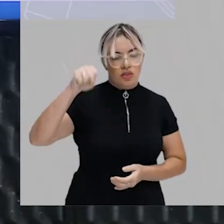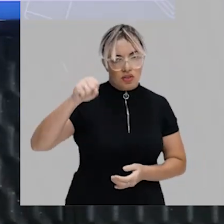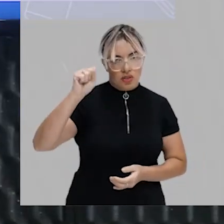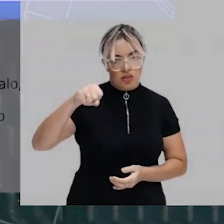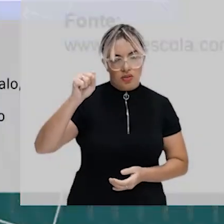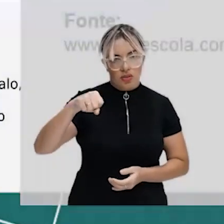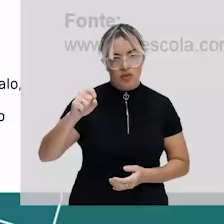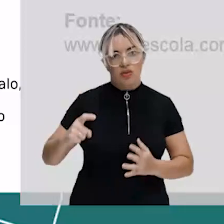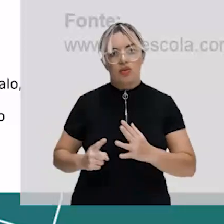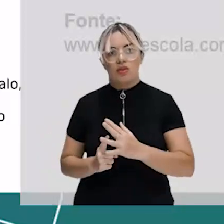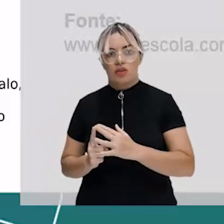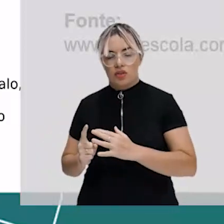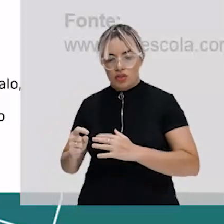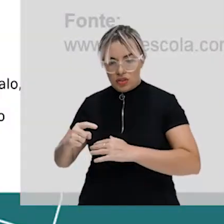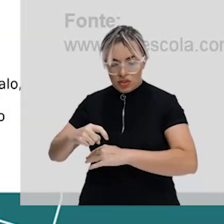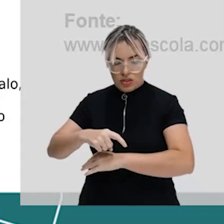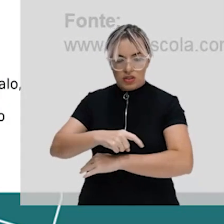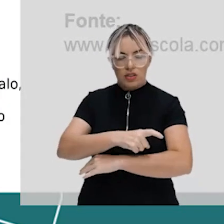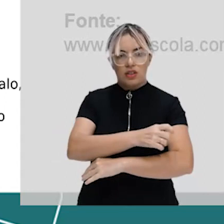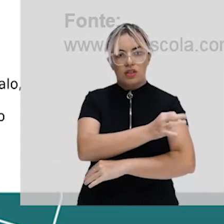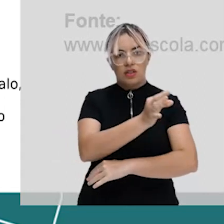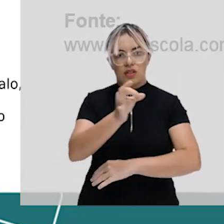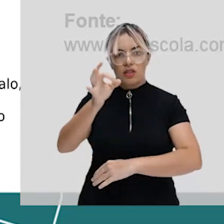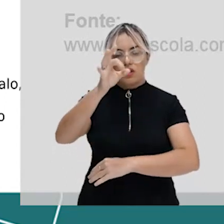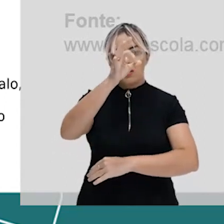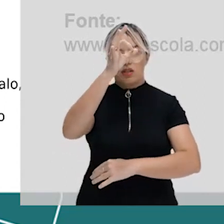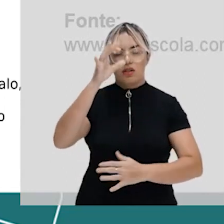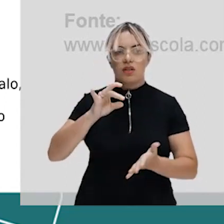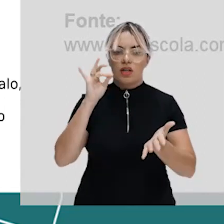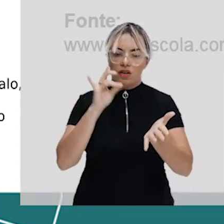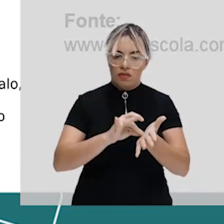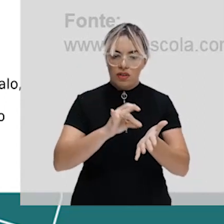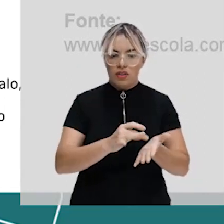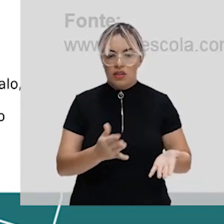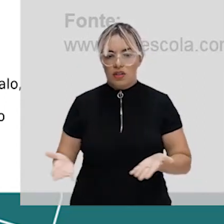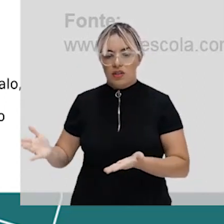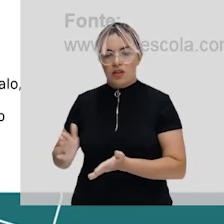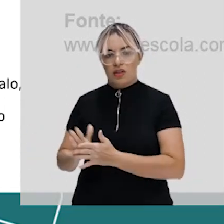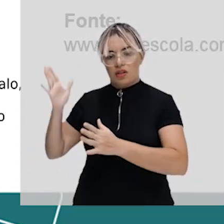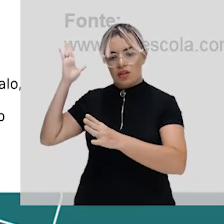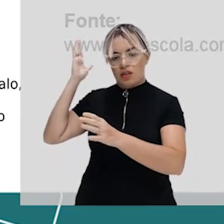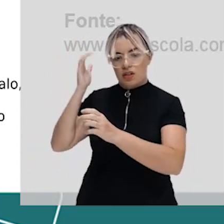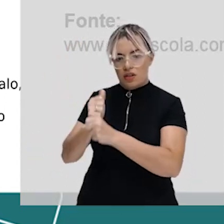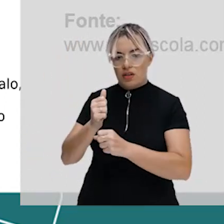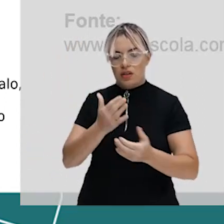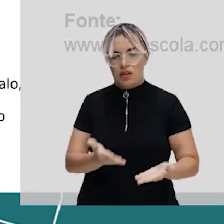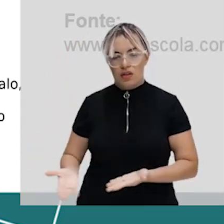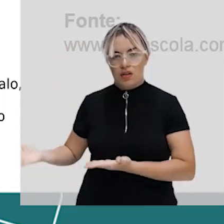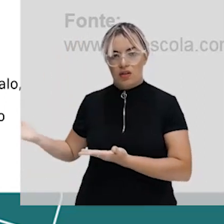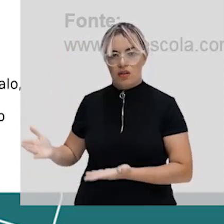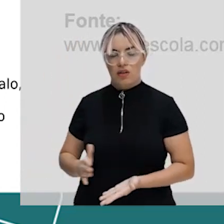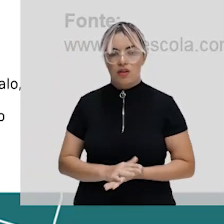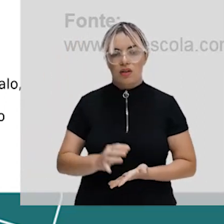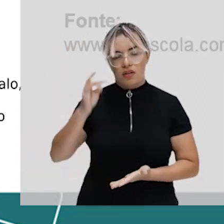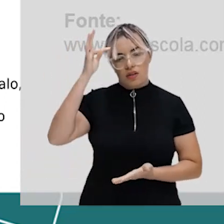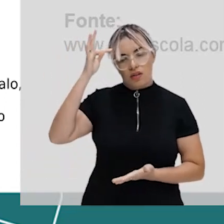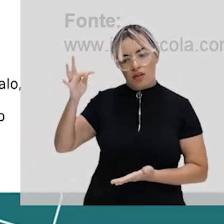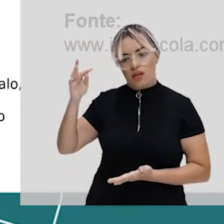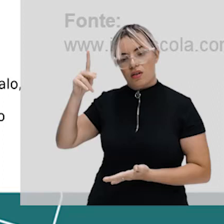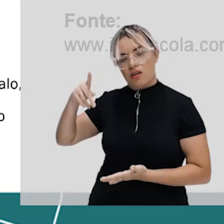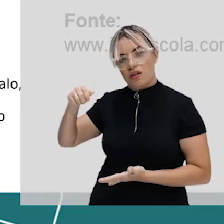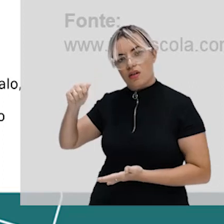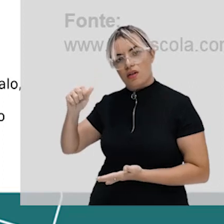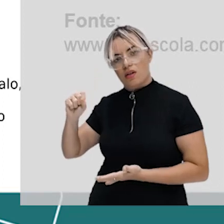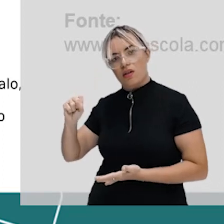que ele fez foi esse aqui, como eu vou revisar aqui com vocês. Vamos lá. Experimento de Louis Pasteur que fez com que a teoria